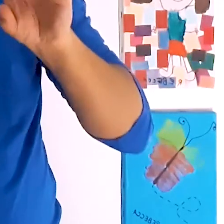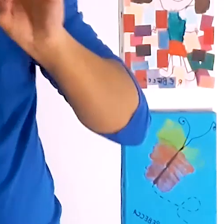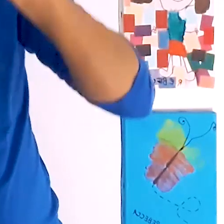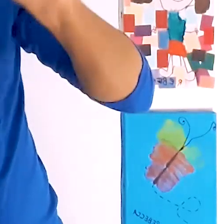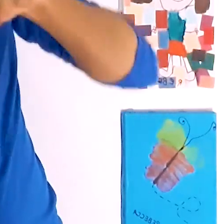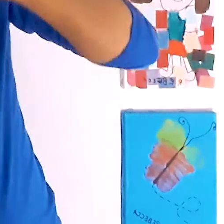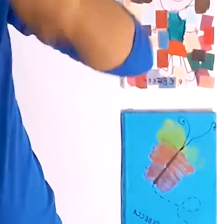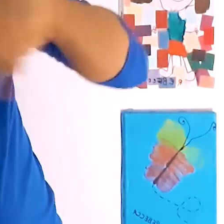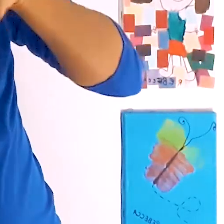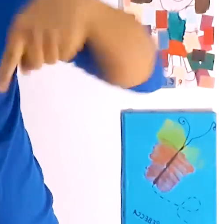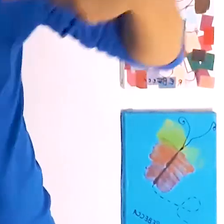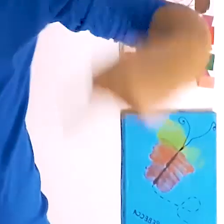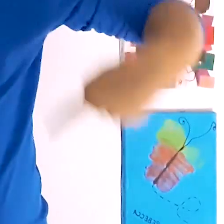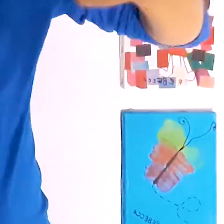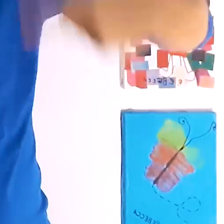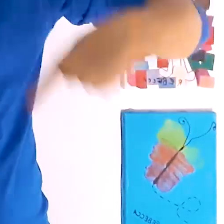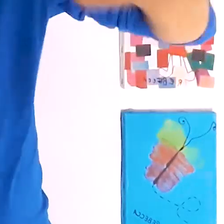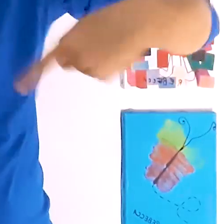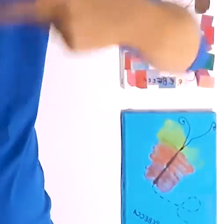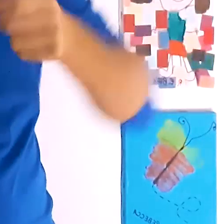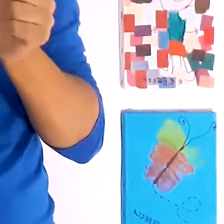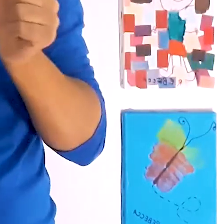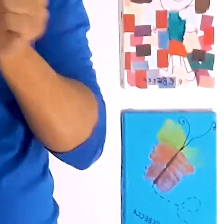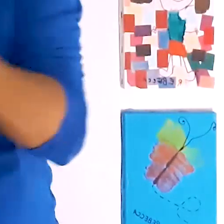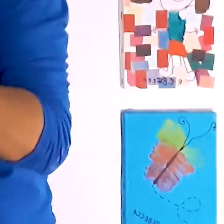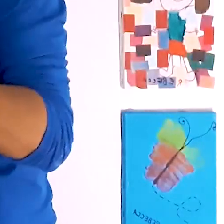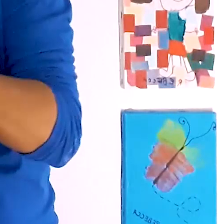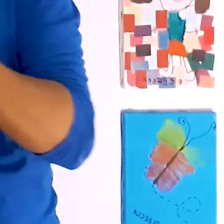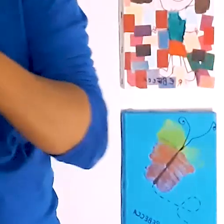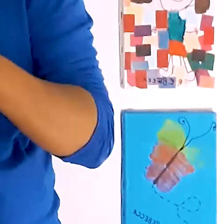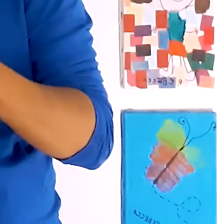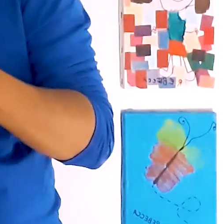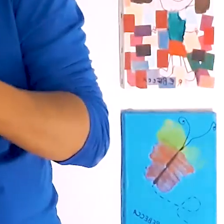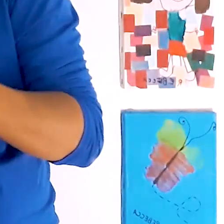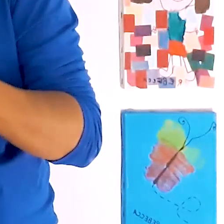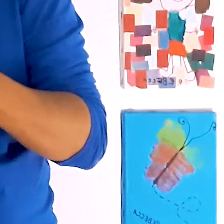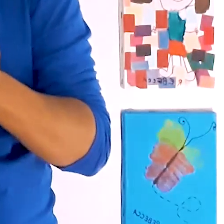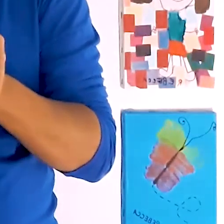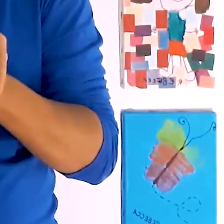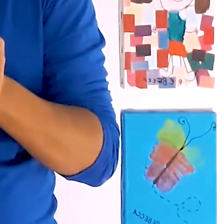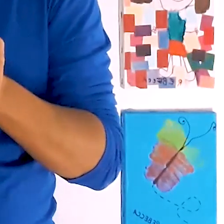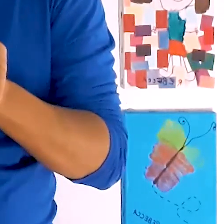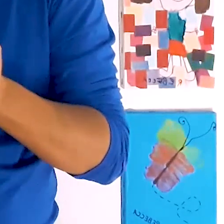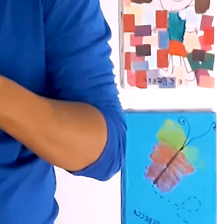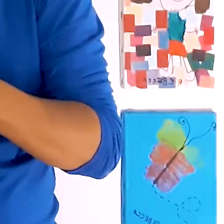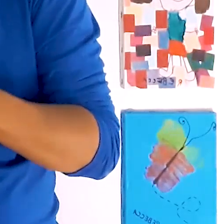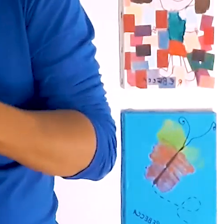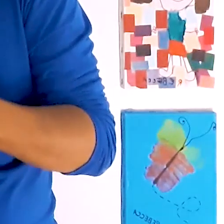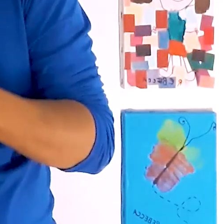aquelas onde se usavam as rodas com boi,